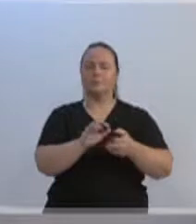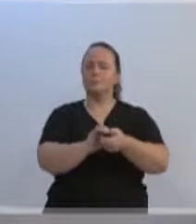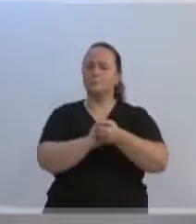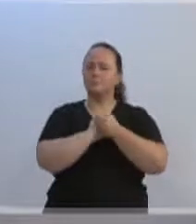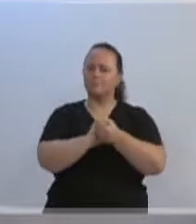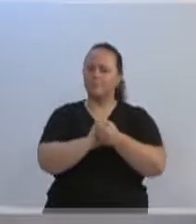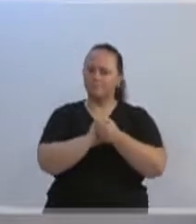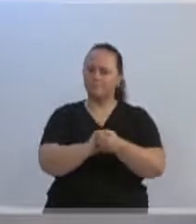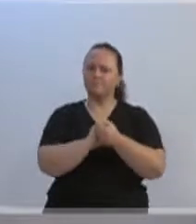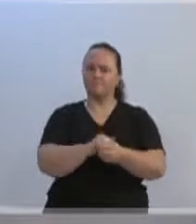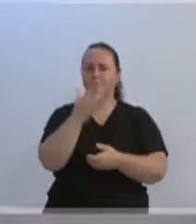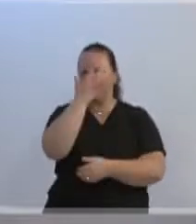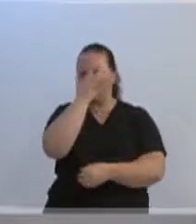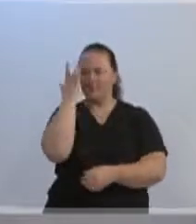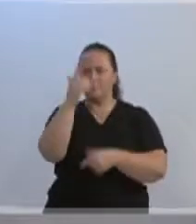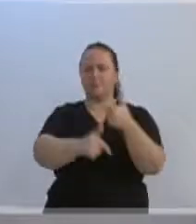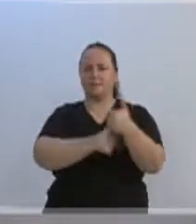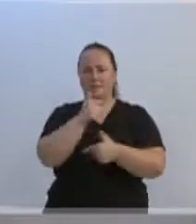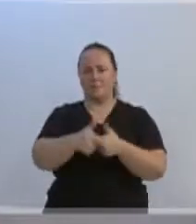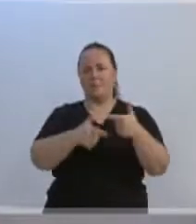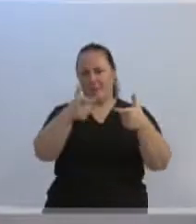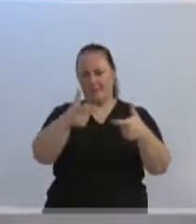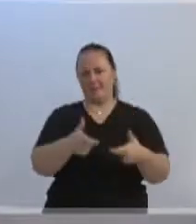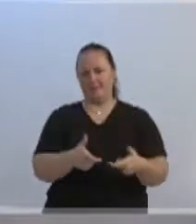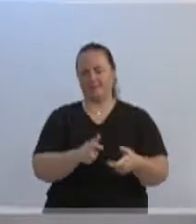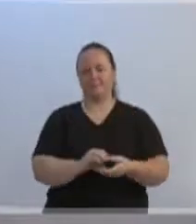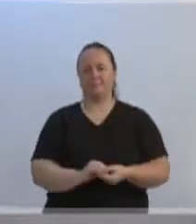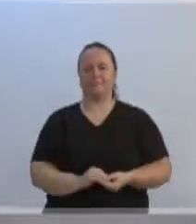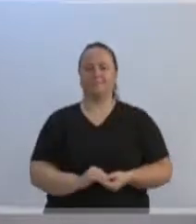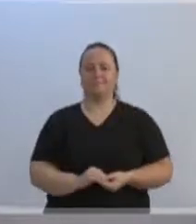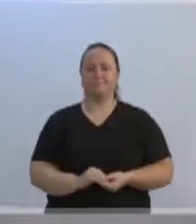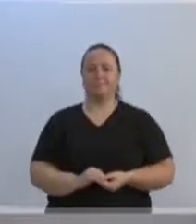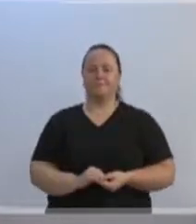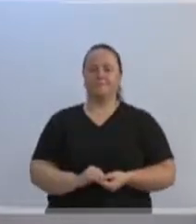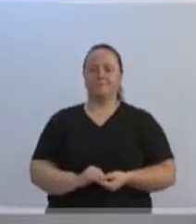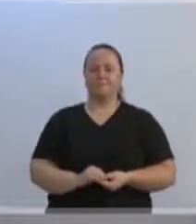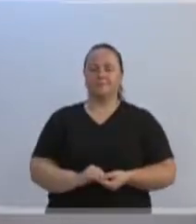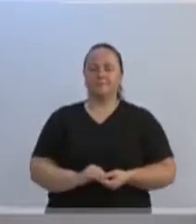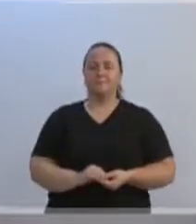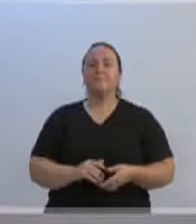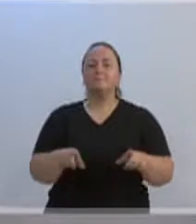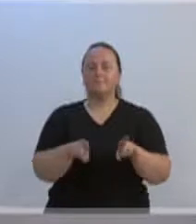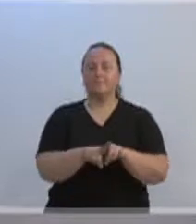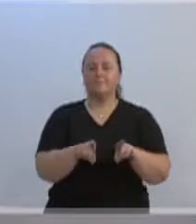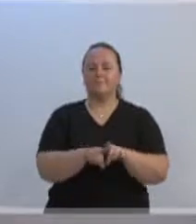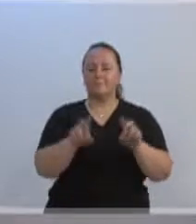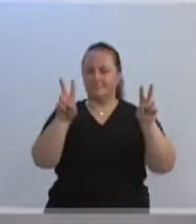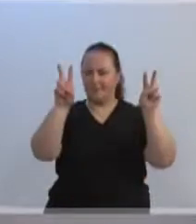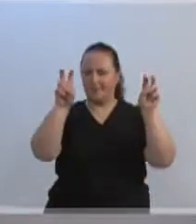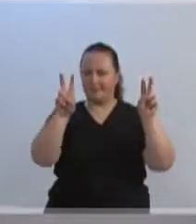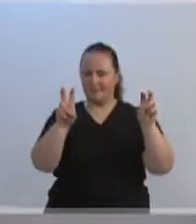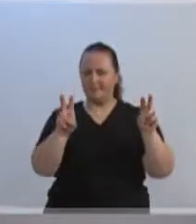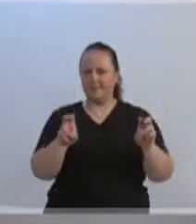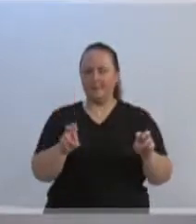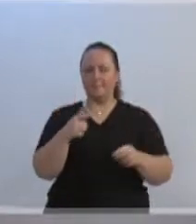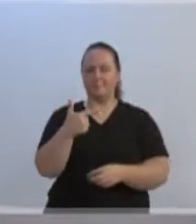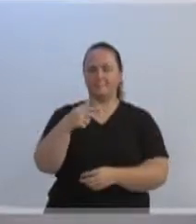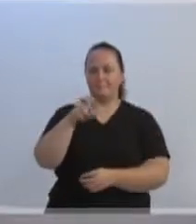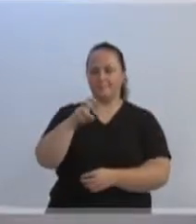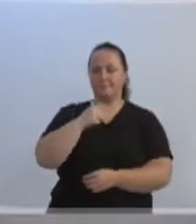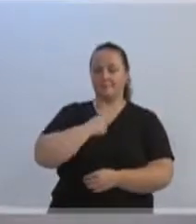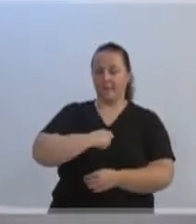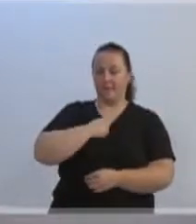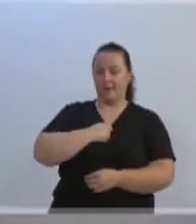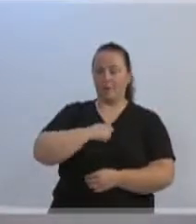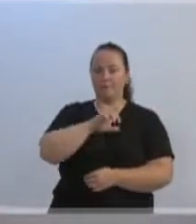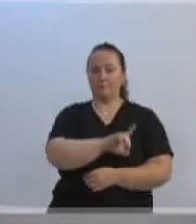a todos que dá trabalho eu quero aqui trazer vários assuntos também entre eles 25 de agosto quando comemoramos